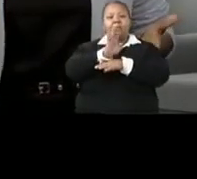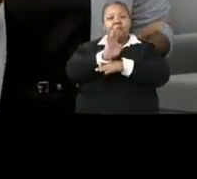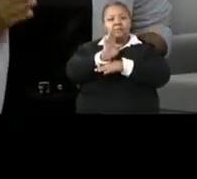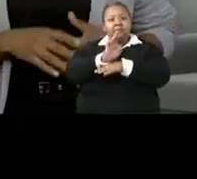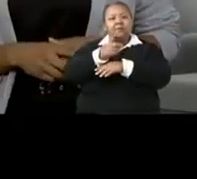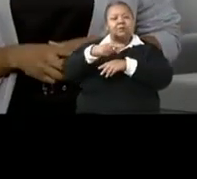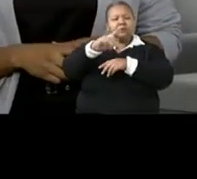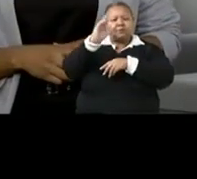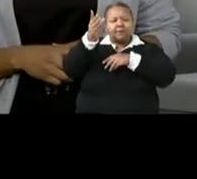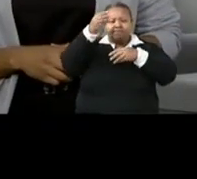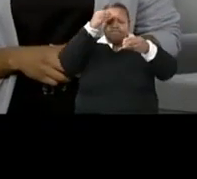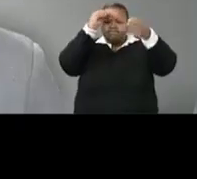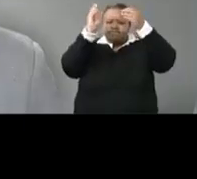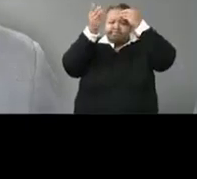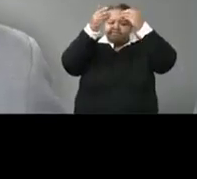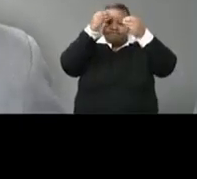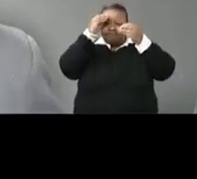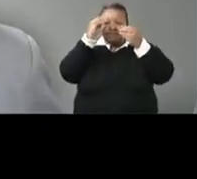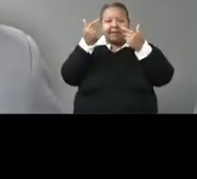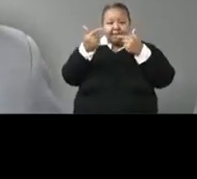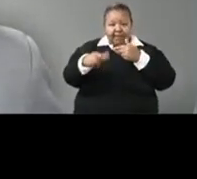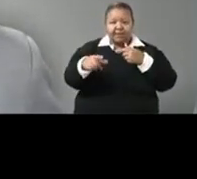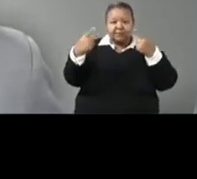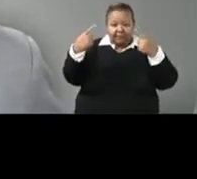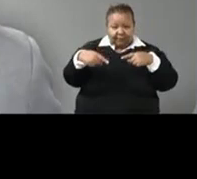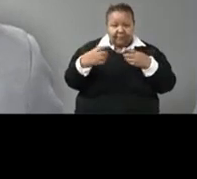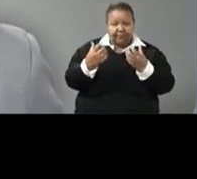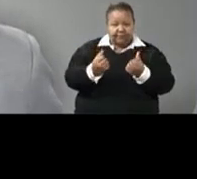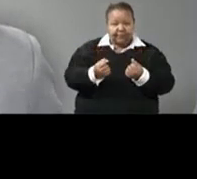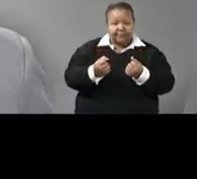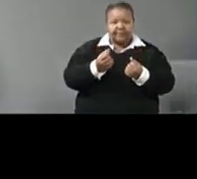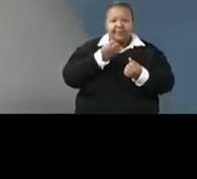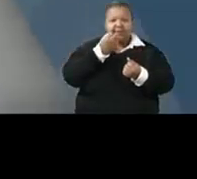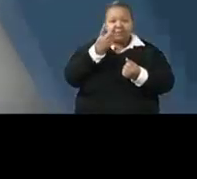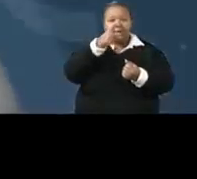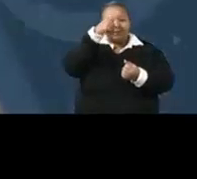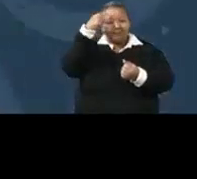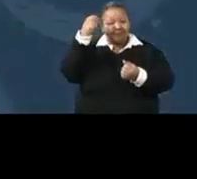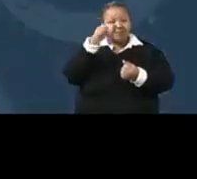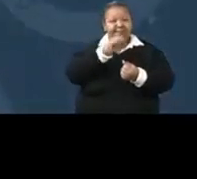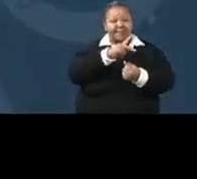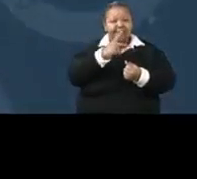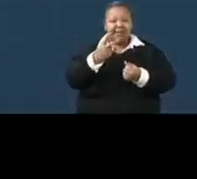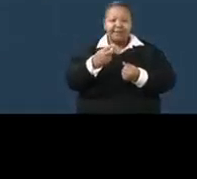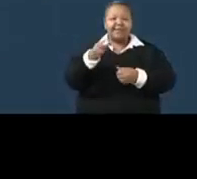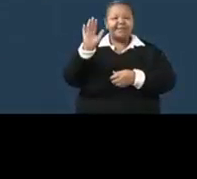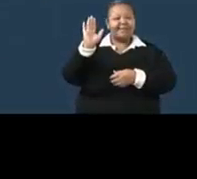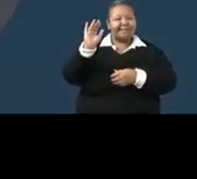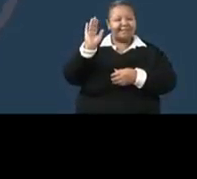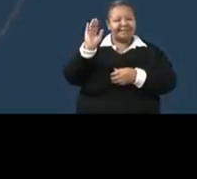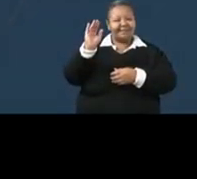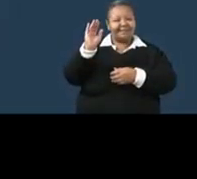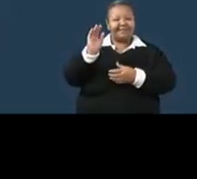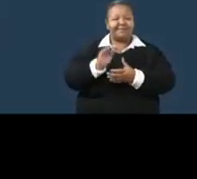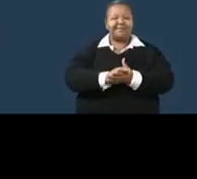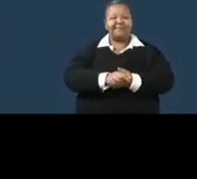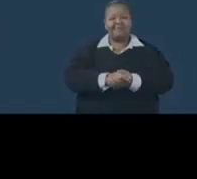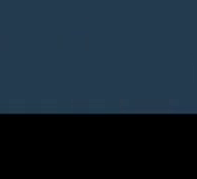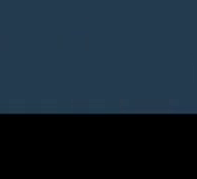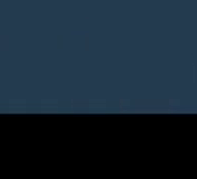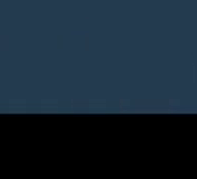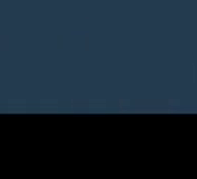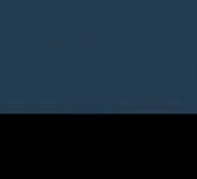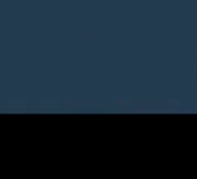para enriquecer os seus estudos. Vamos para mais um desafio? Boa sorte na SP2 e até mais!